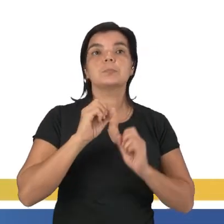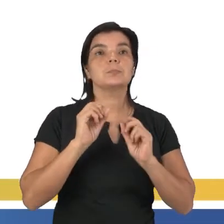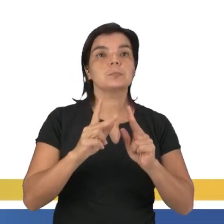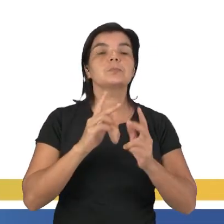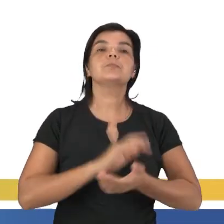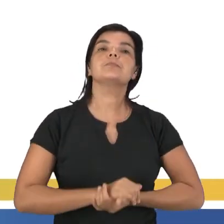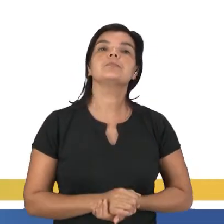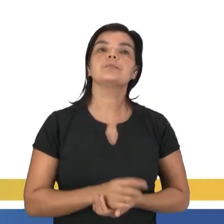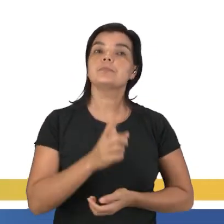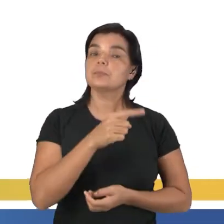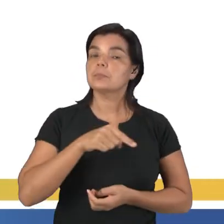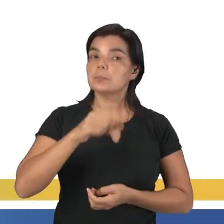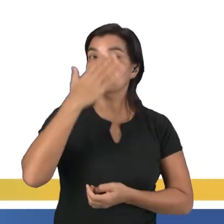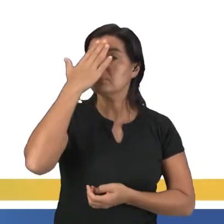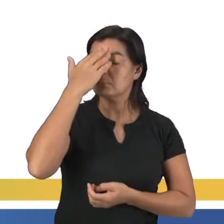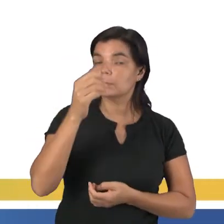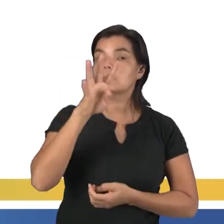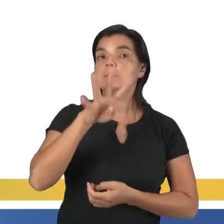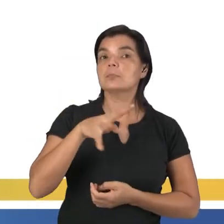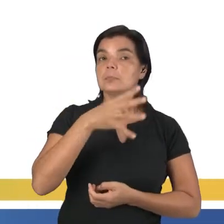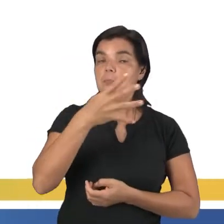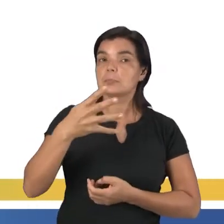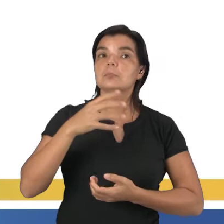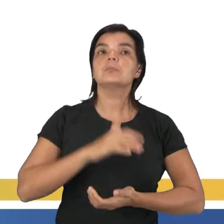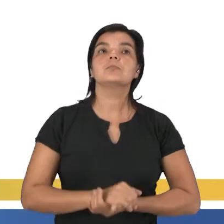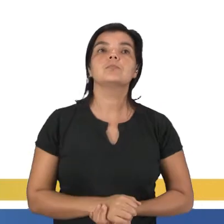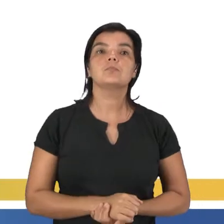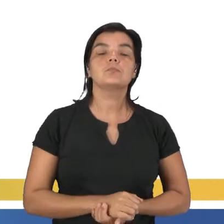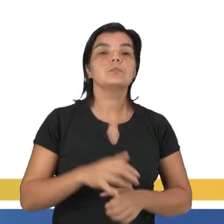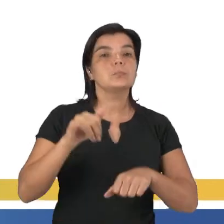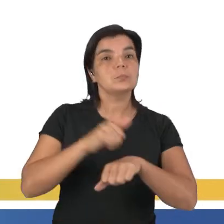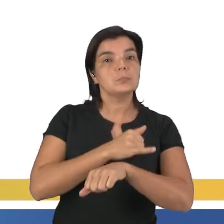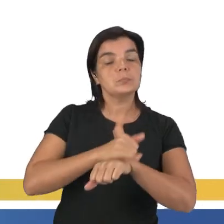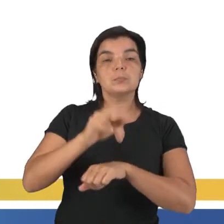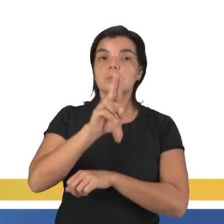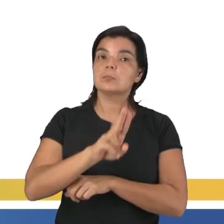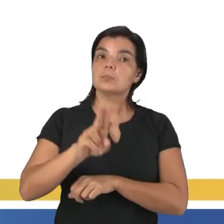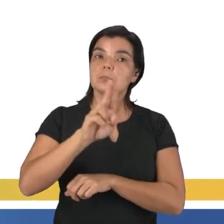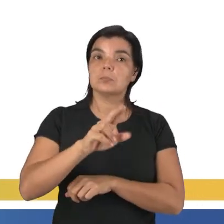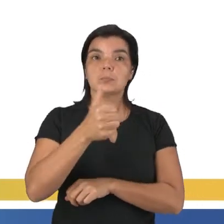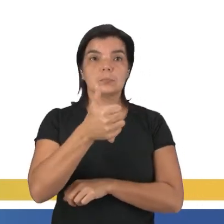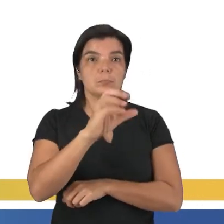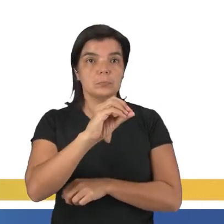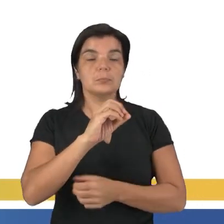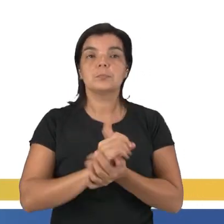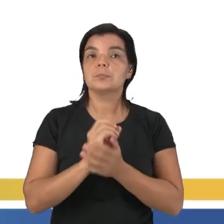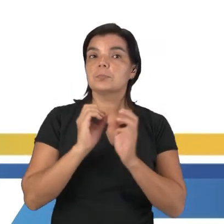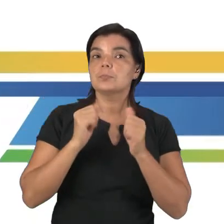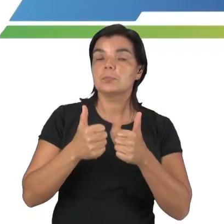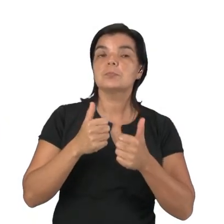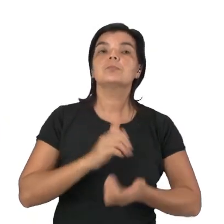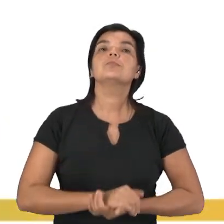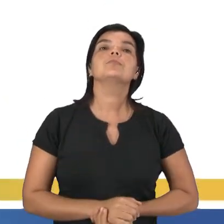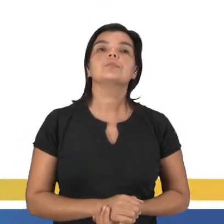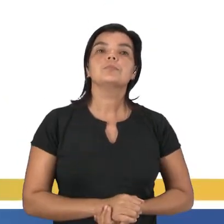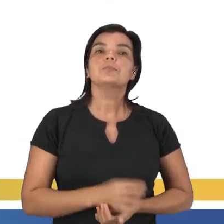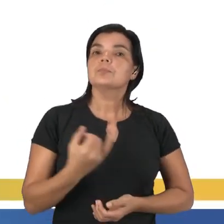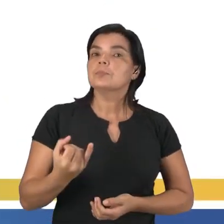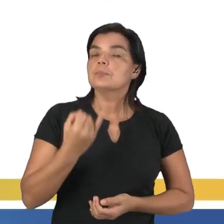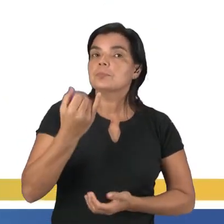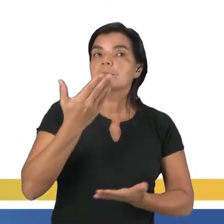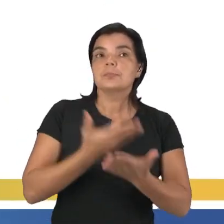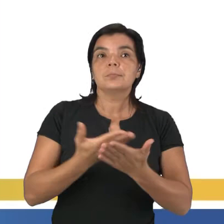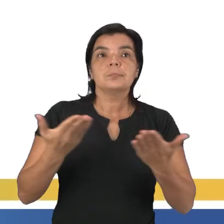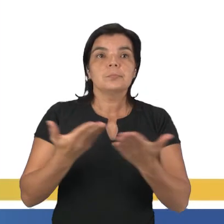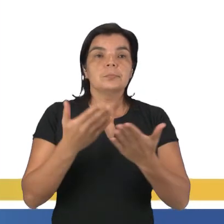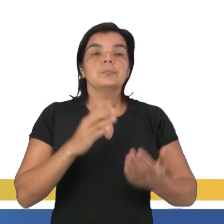ok? Você tem que saber dessa tabela e uma das estratégias é utilizar a base 10, tá ok? Um momento bem importante da nossa